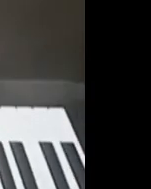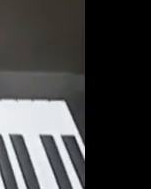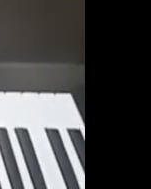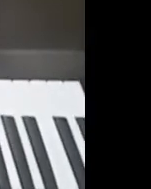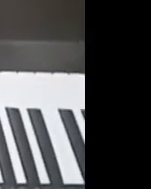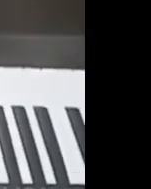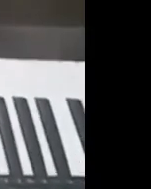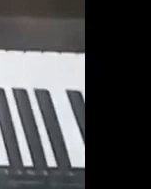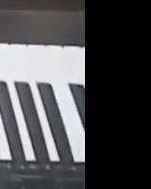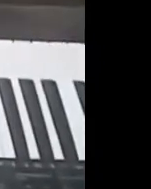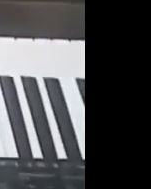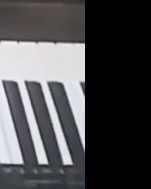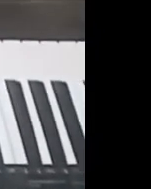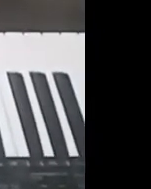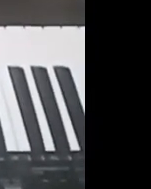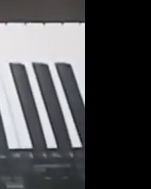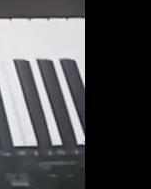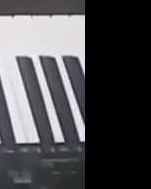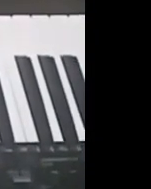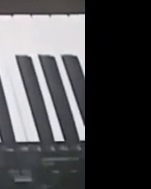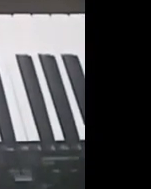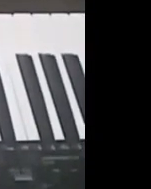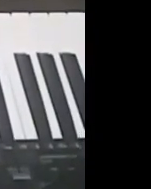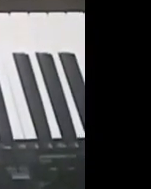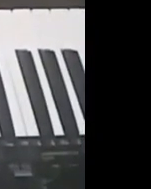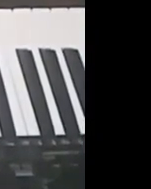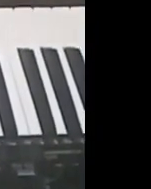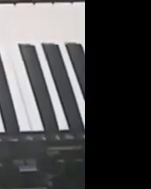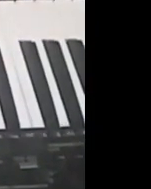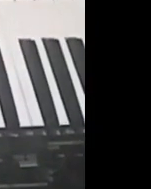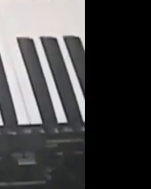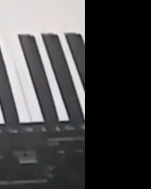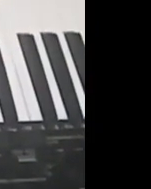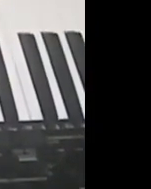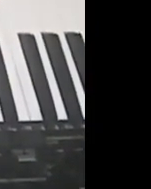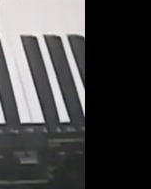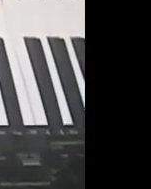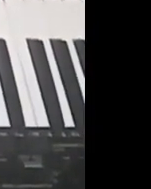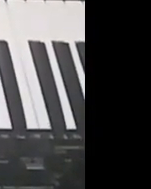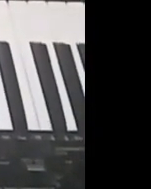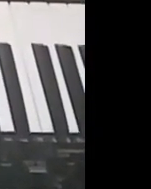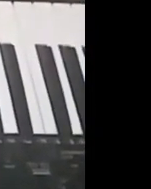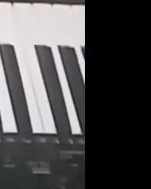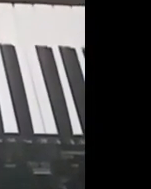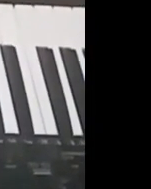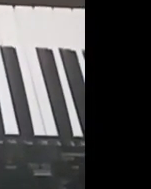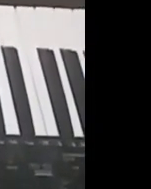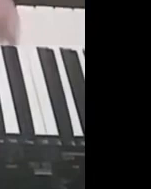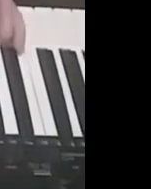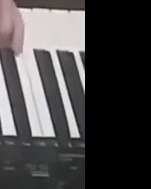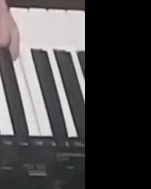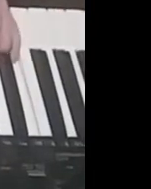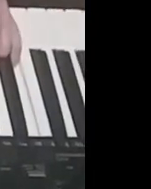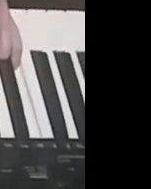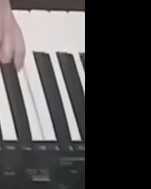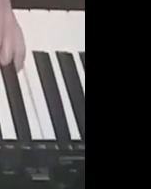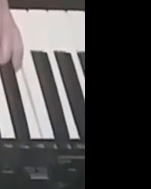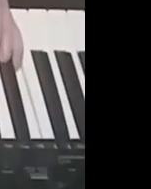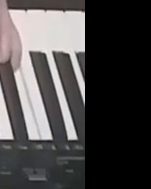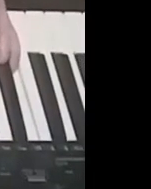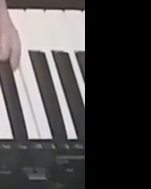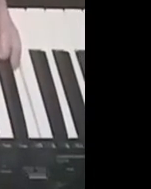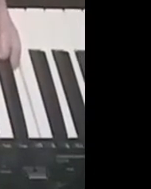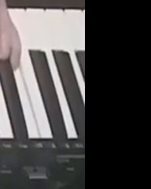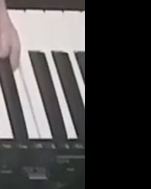Então aqui é um vídeo que mostra ele uma camiseta preta, uma moção